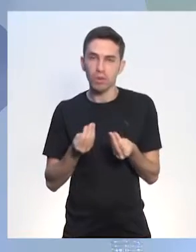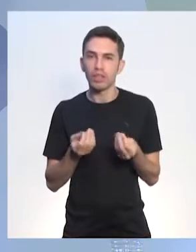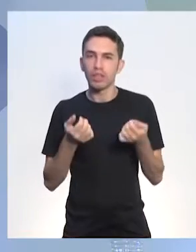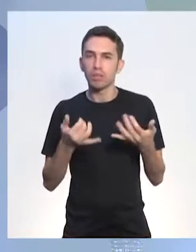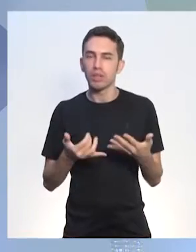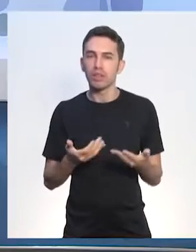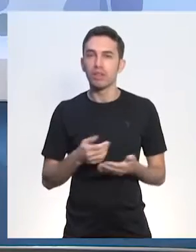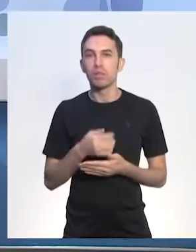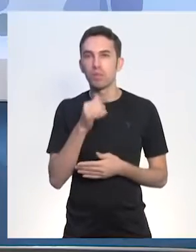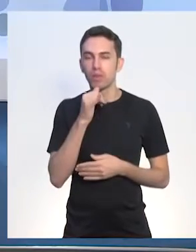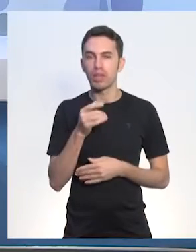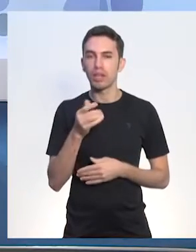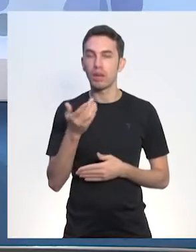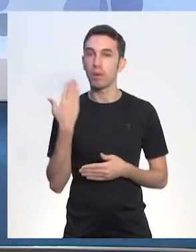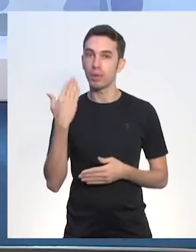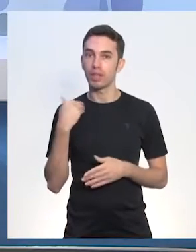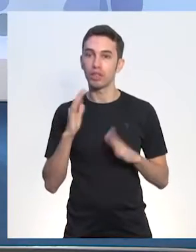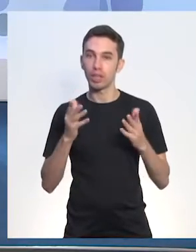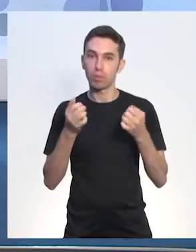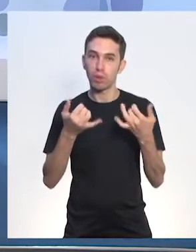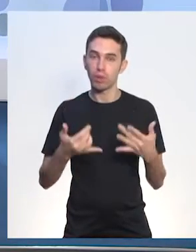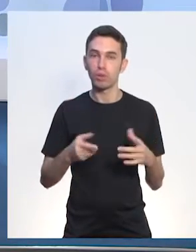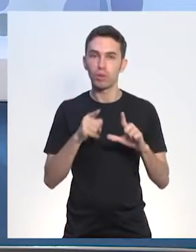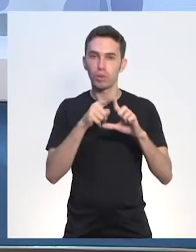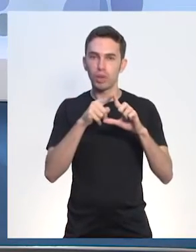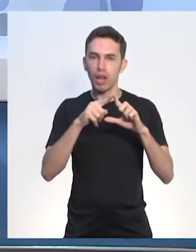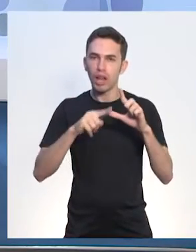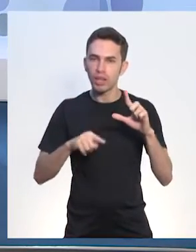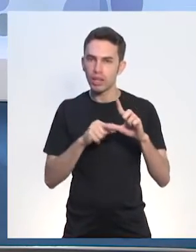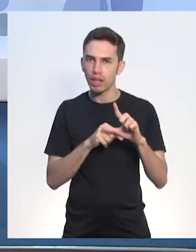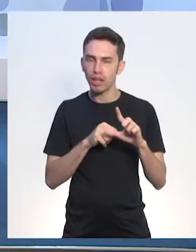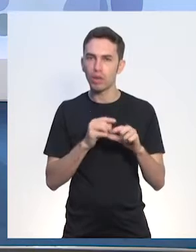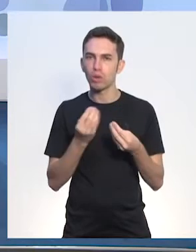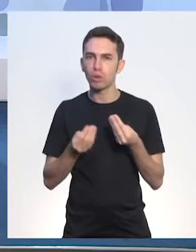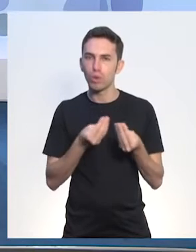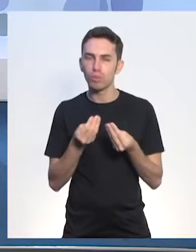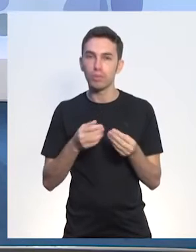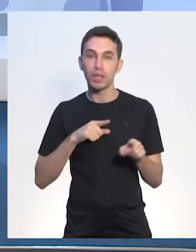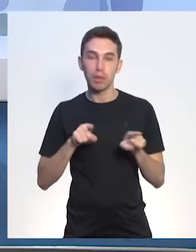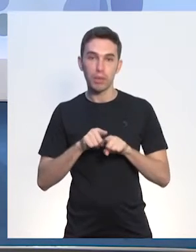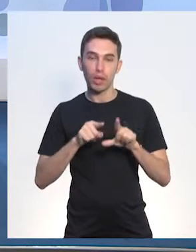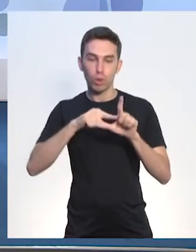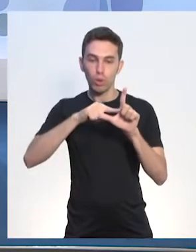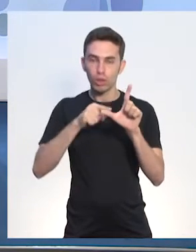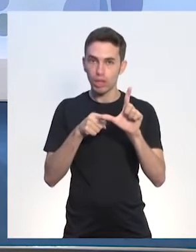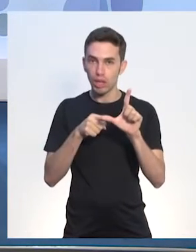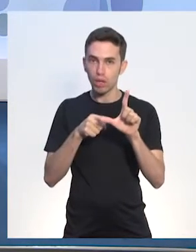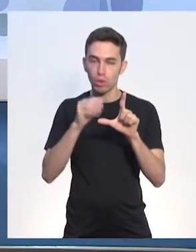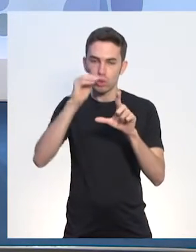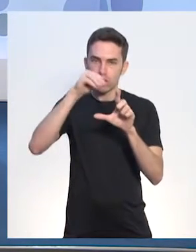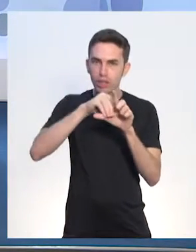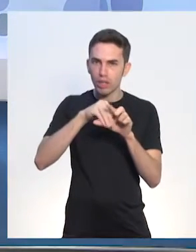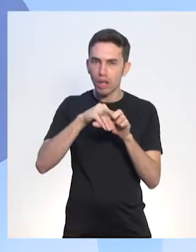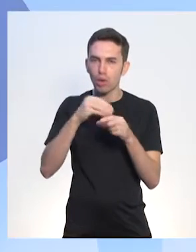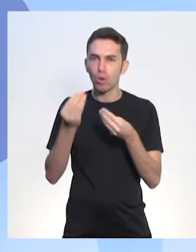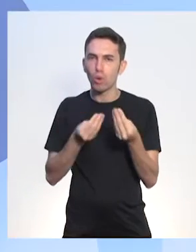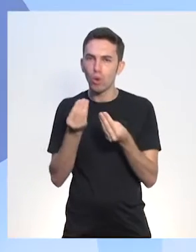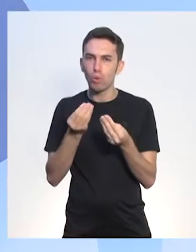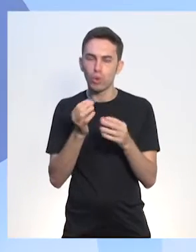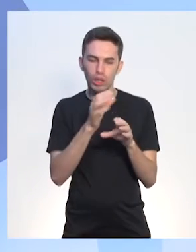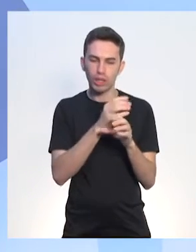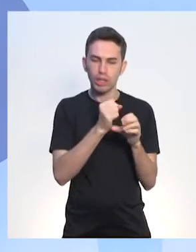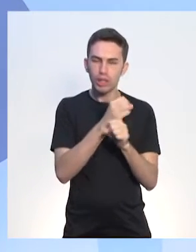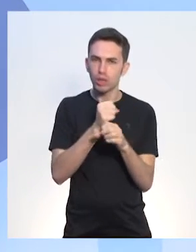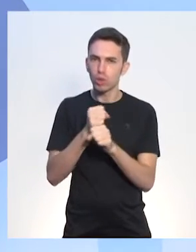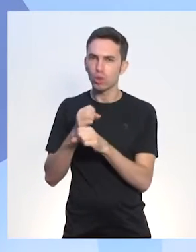do triângulo, vocês trabalharam a soma dos ângulos internos do triângulo, Isso, correto? tá?